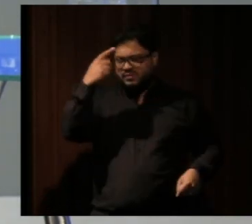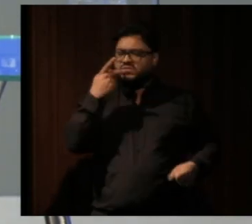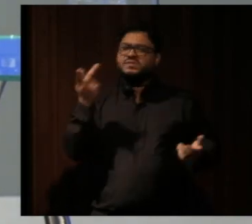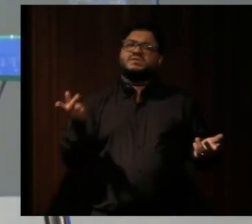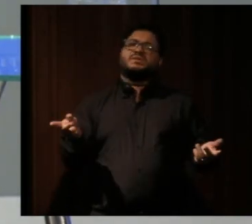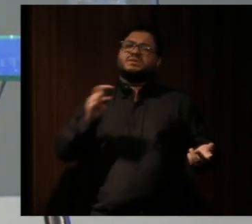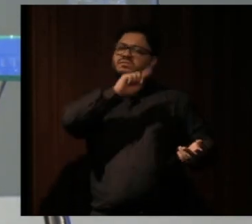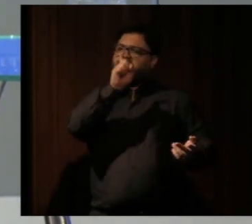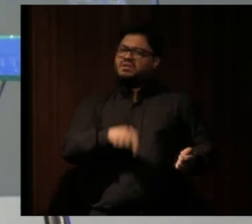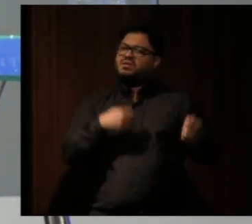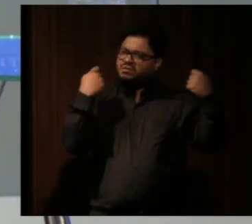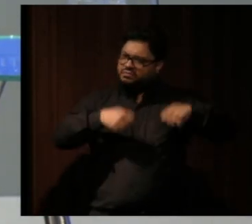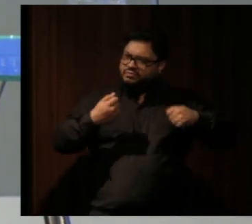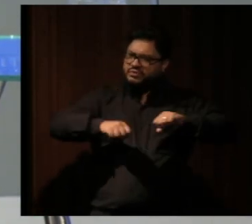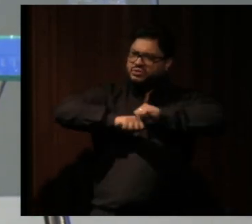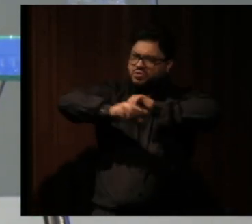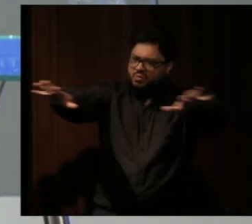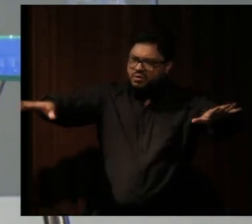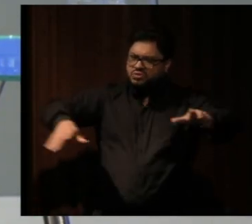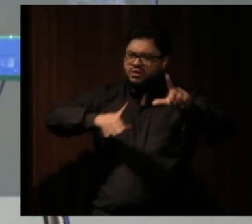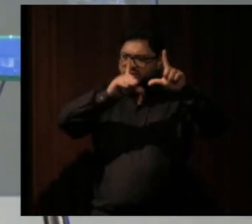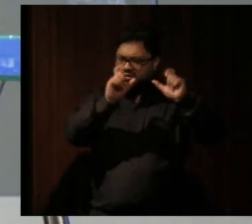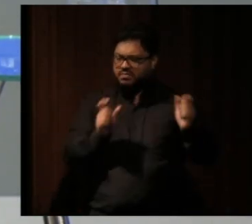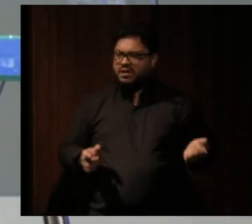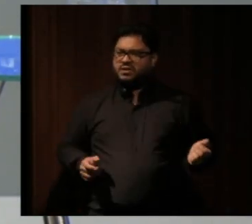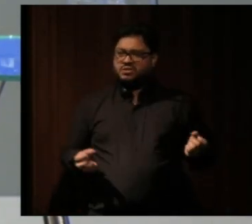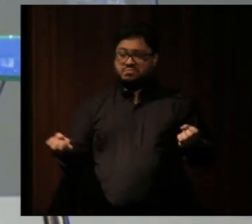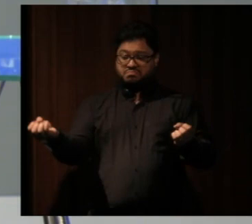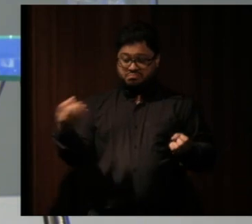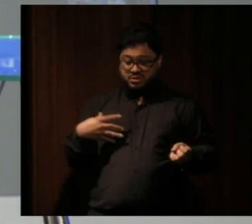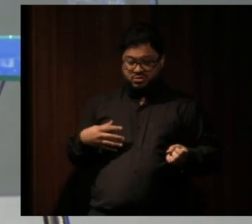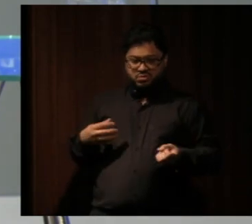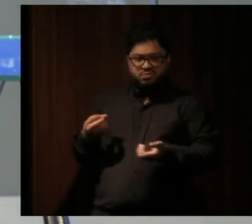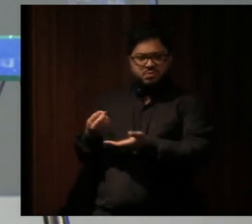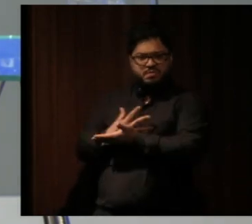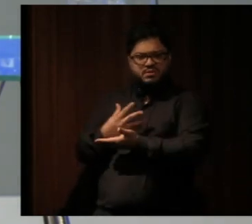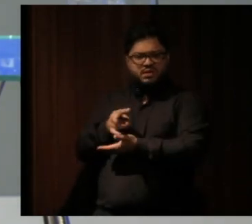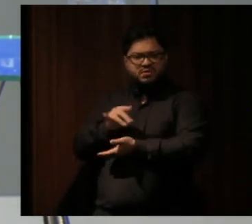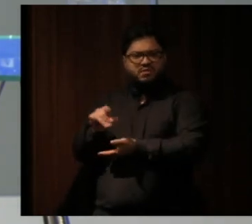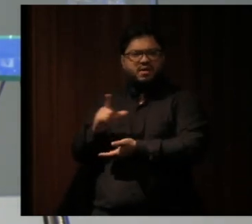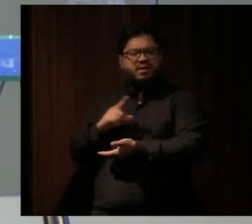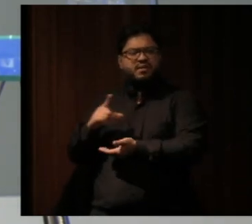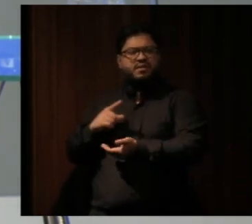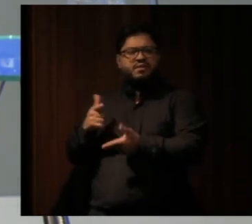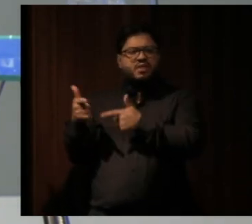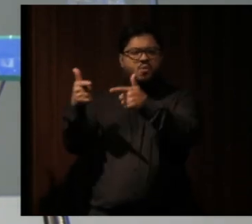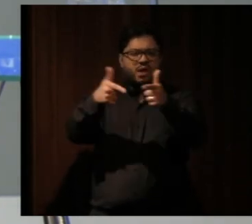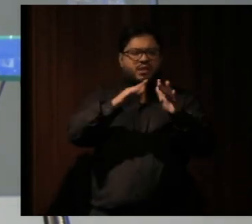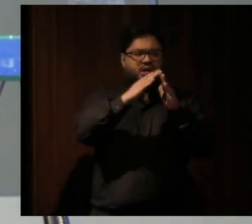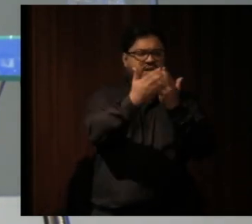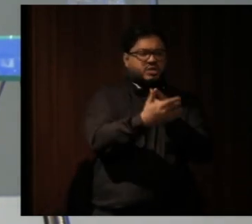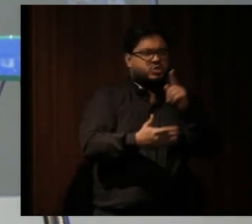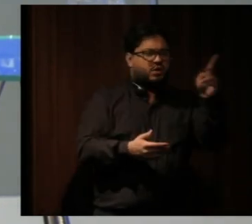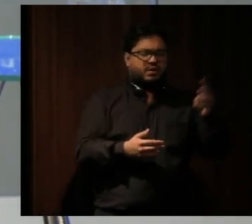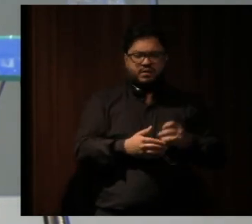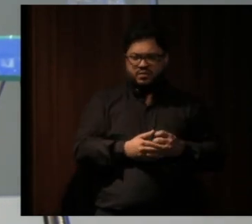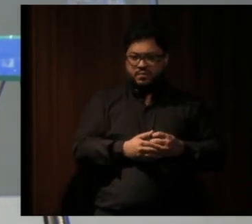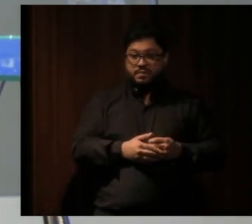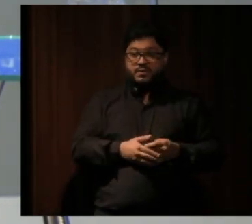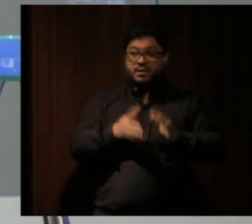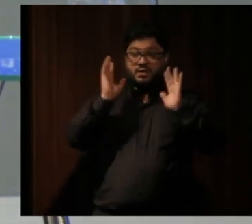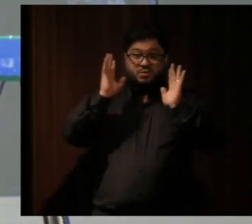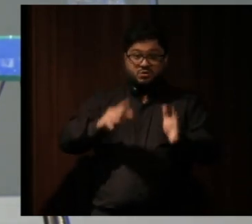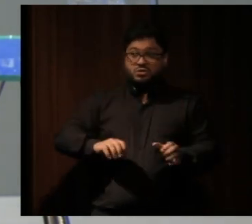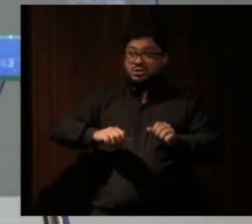puxa Será que eu devo mesmo compartilhar essas imagens Recebi uma mensagem de que vai ter um ataque na escola tal eu já